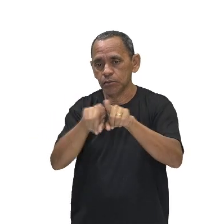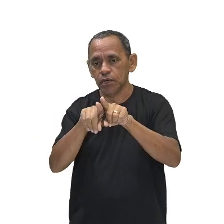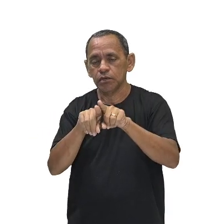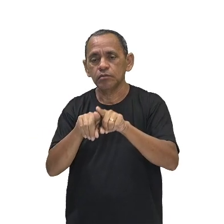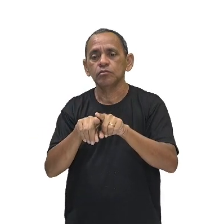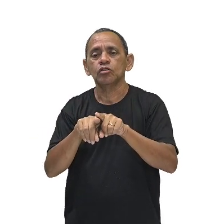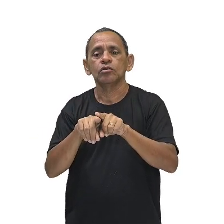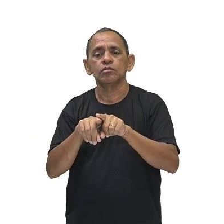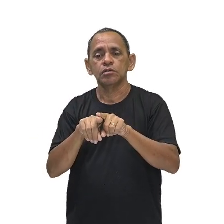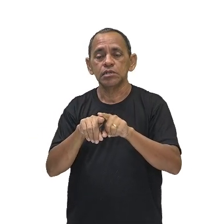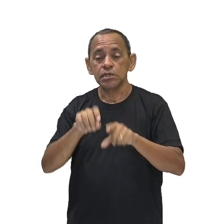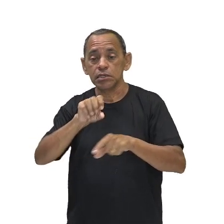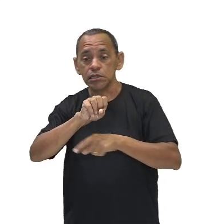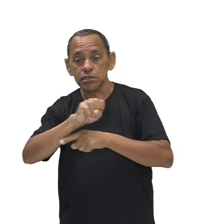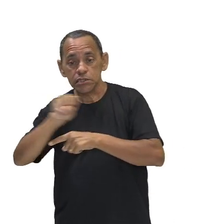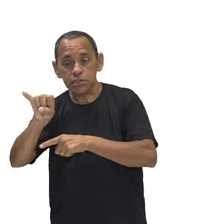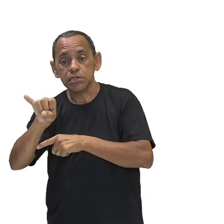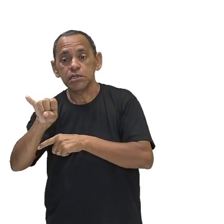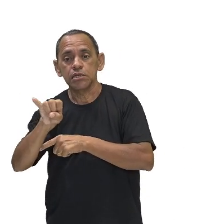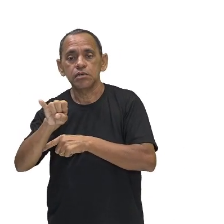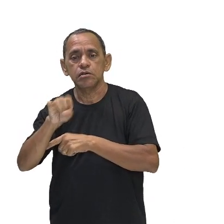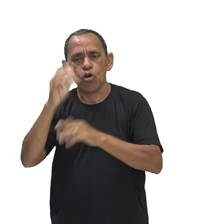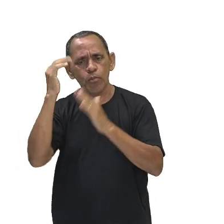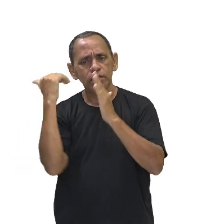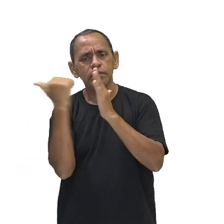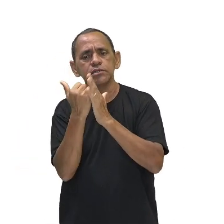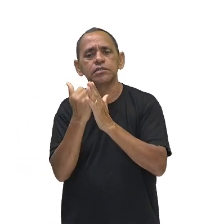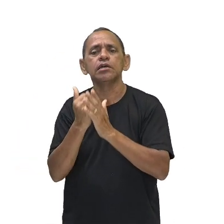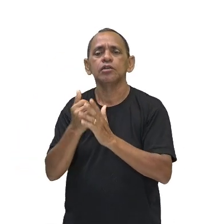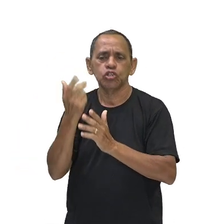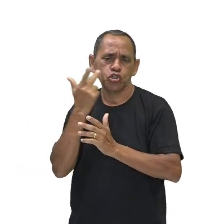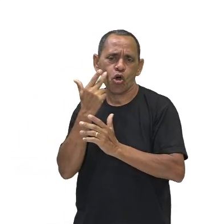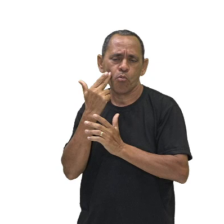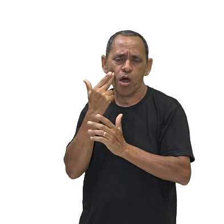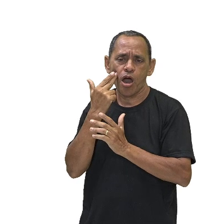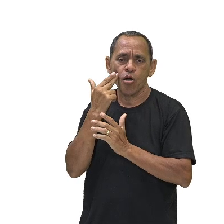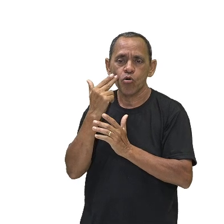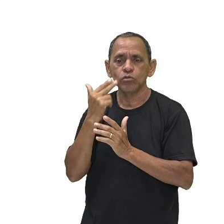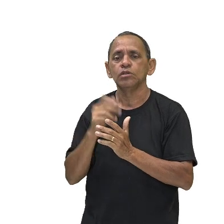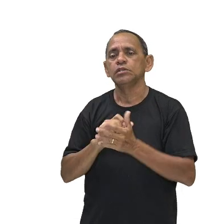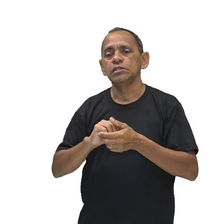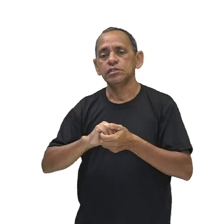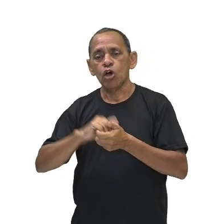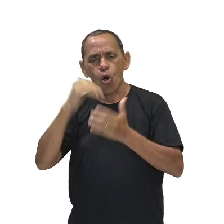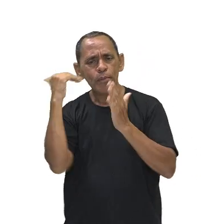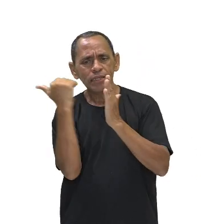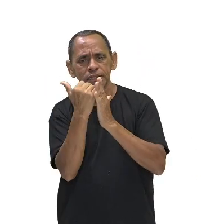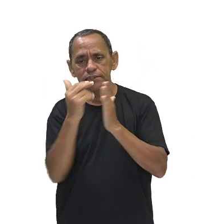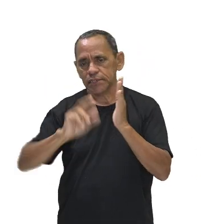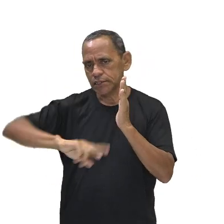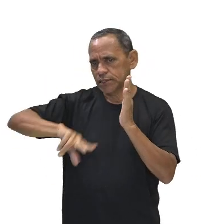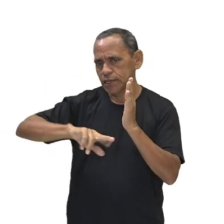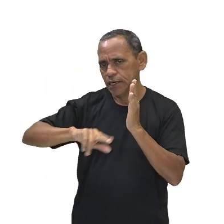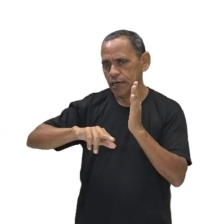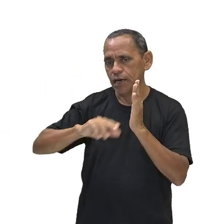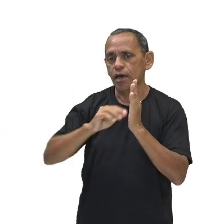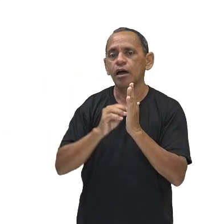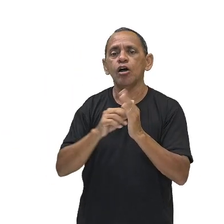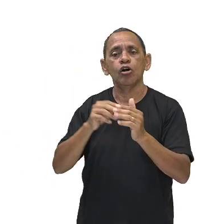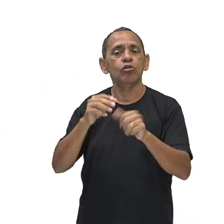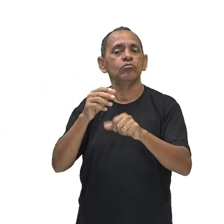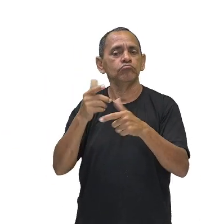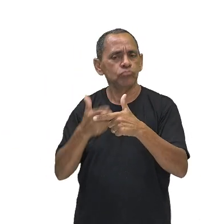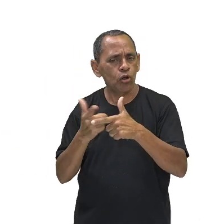É patológico. São aqueles que têm comportamentos que fogem à norma. São comportamentos chamados